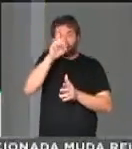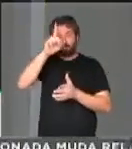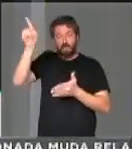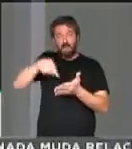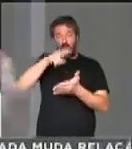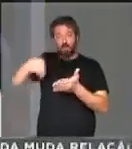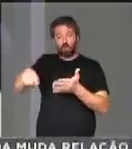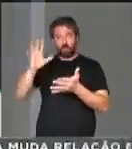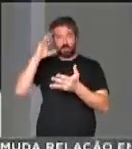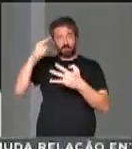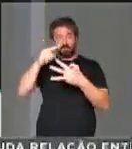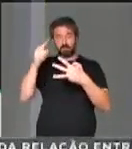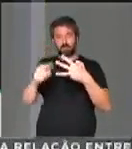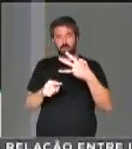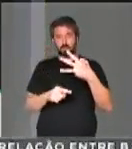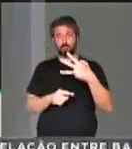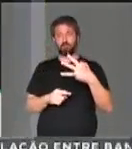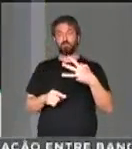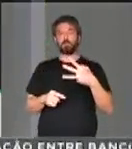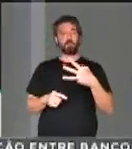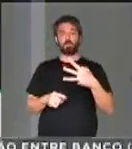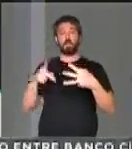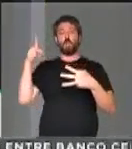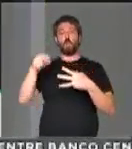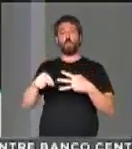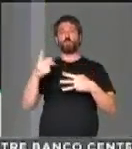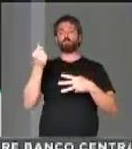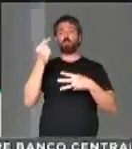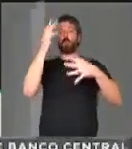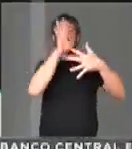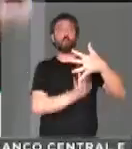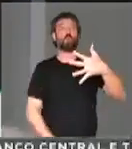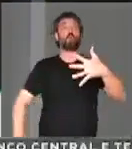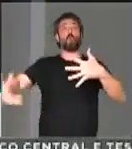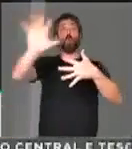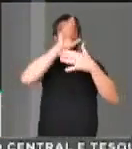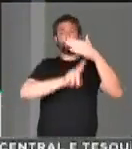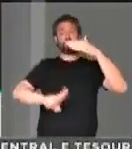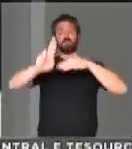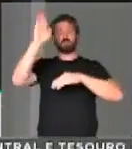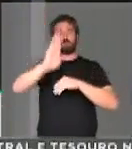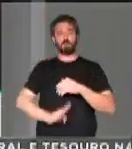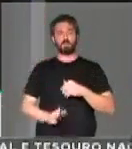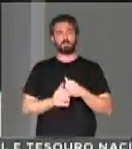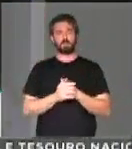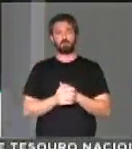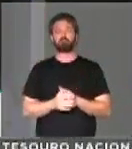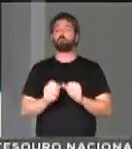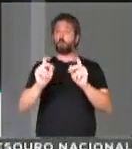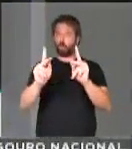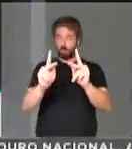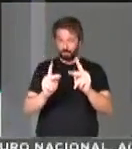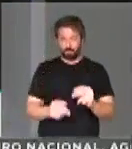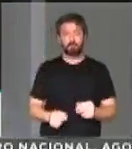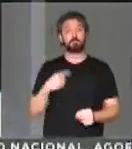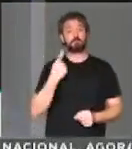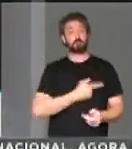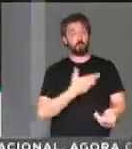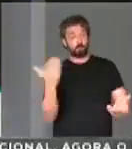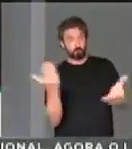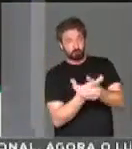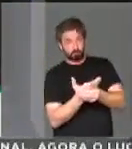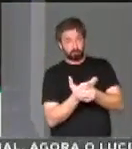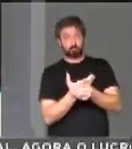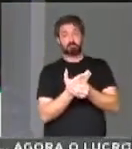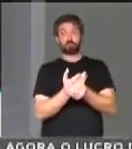dia e diz que cortará os recursos de todas as universidades. Pois bem, a nossa ação,